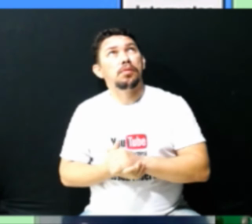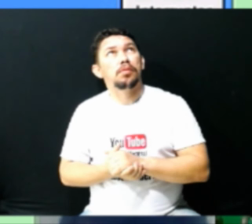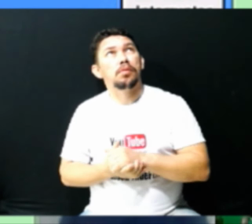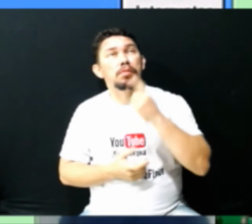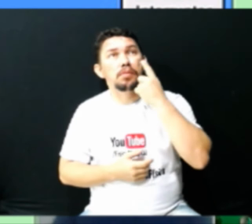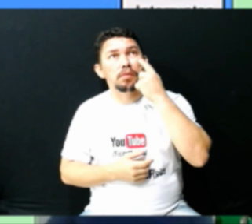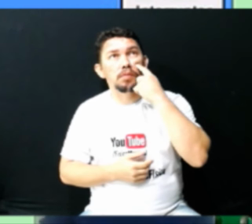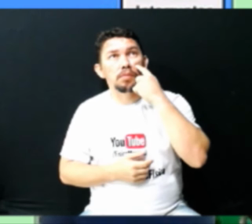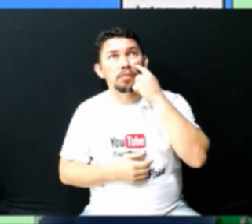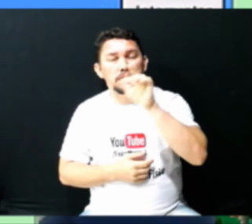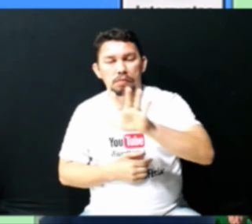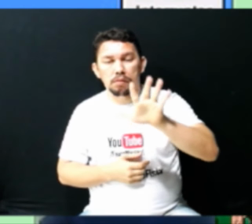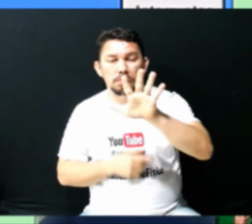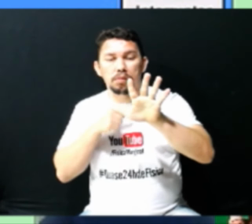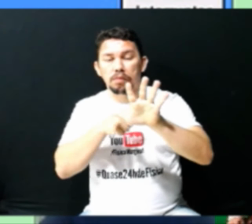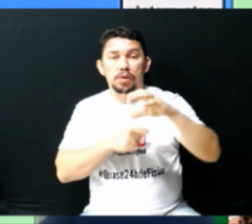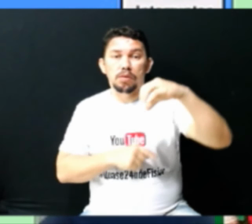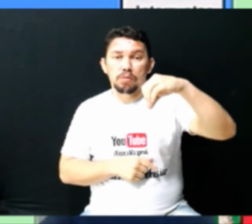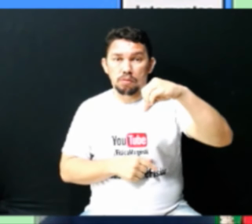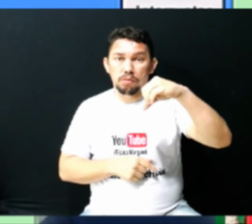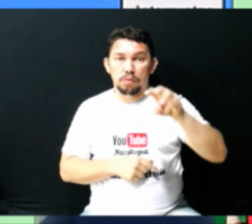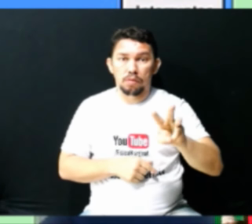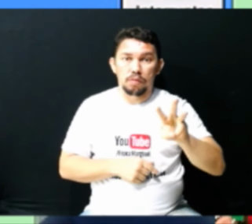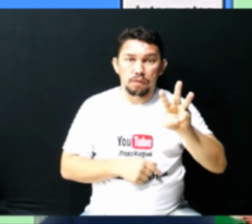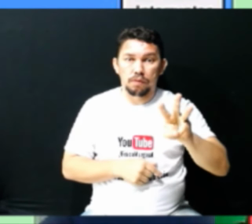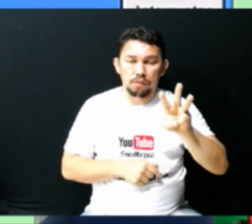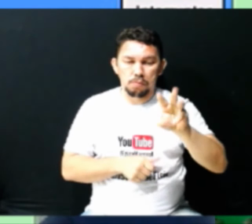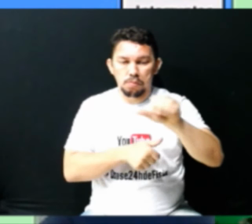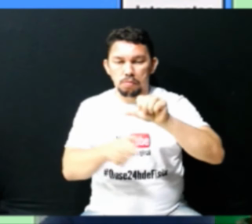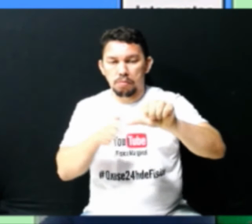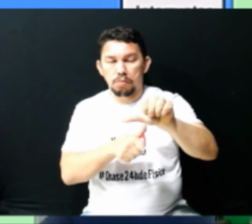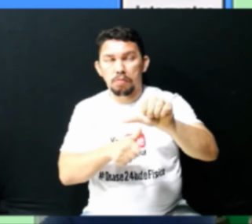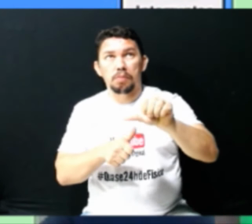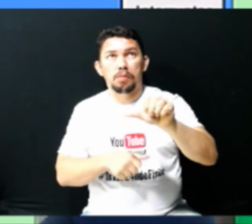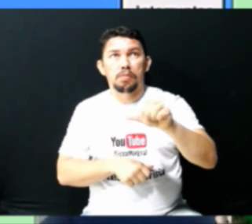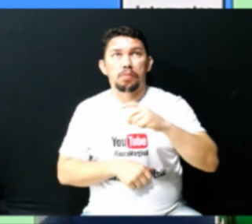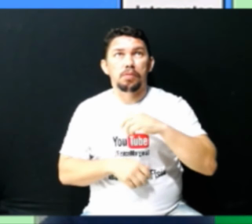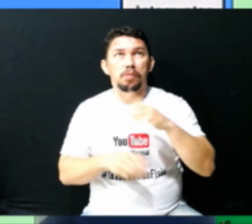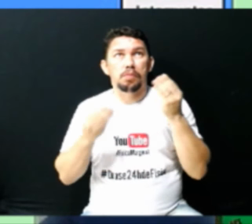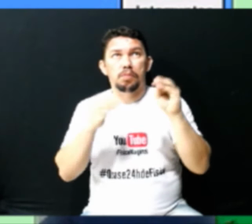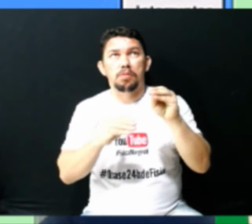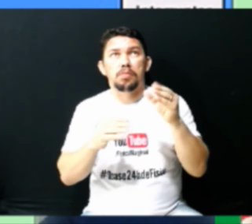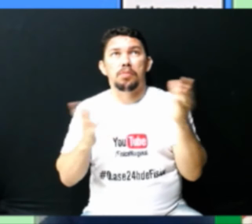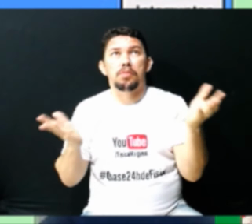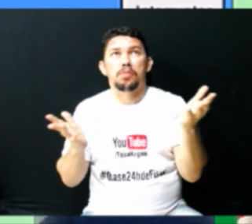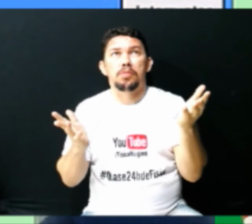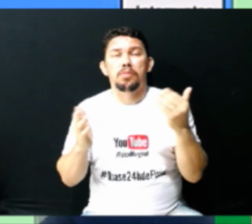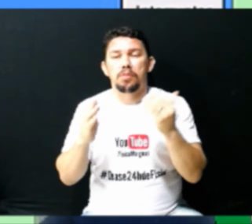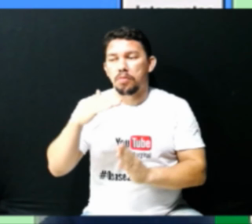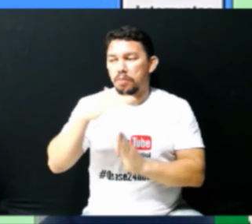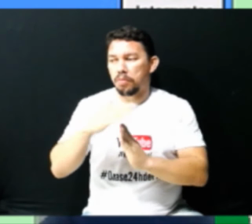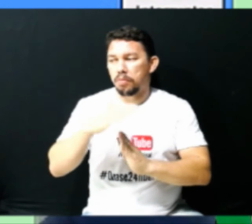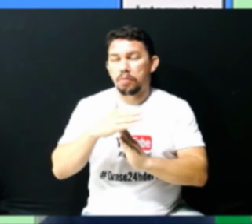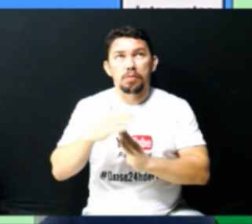9 volts. Mas você pode alterar este valor aqui, por exemplo, colocando, sei lá, o máximo que dá aqui é 100 volts. Vou